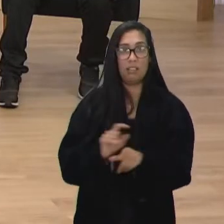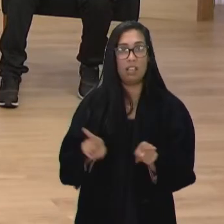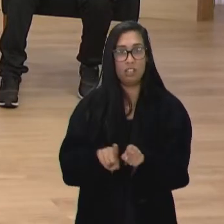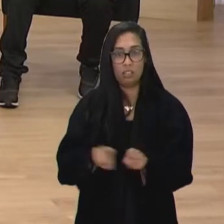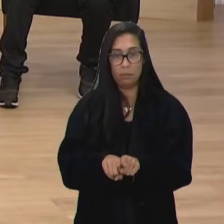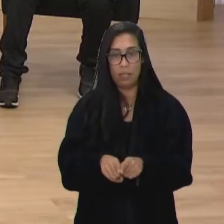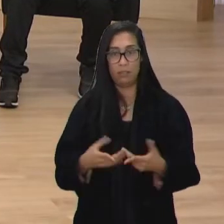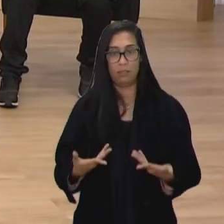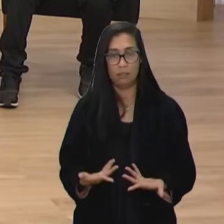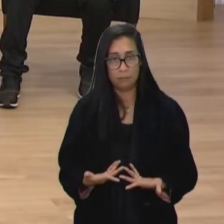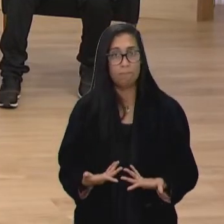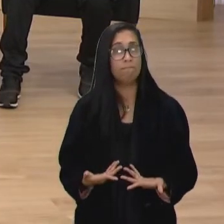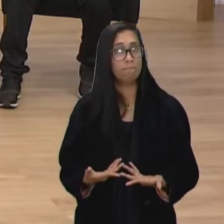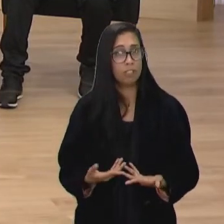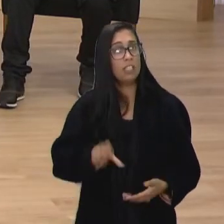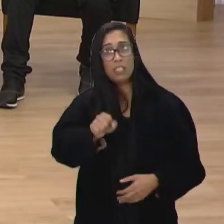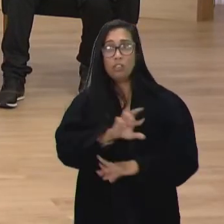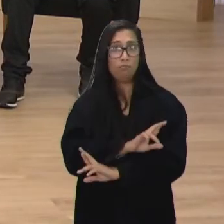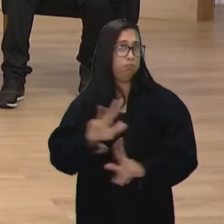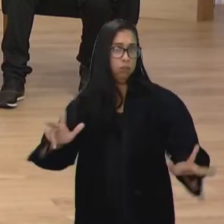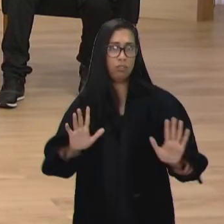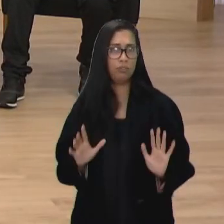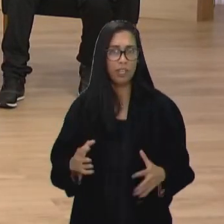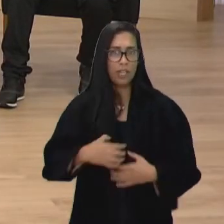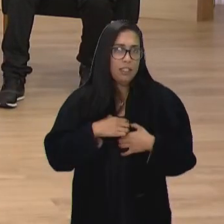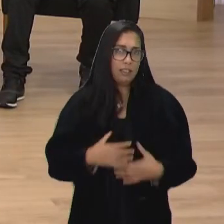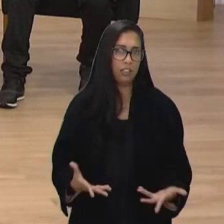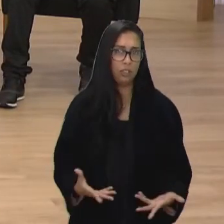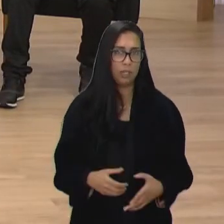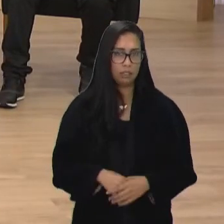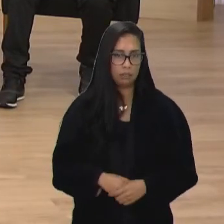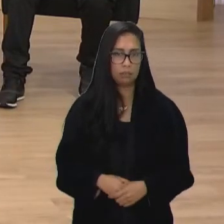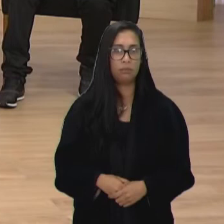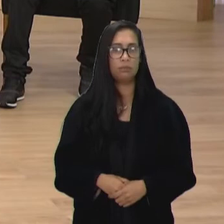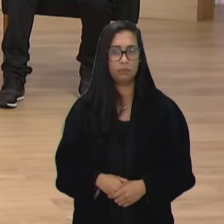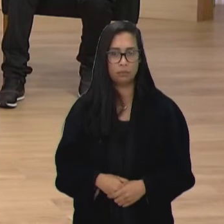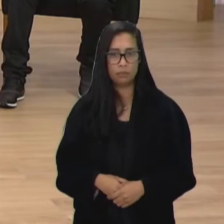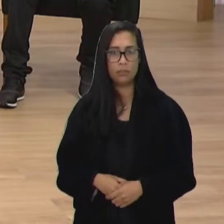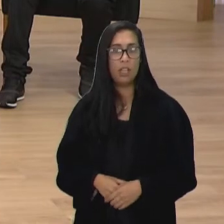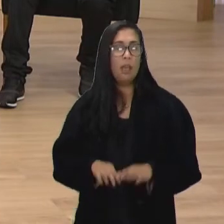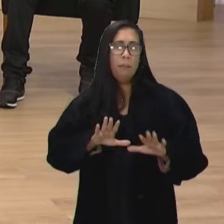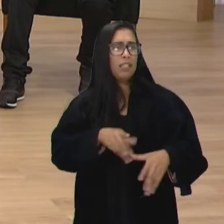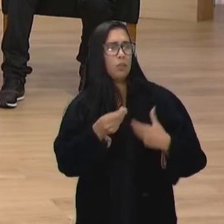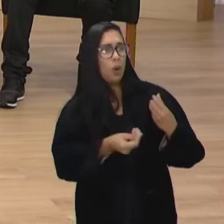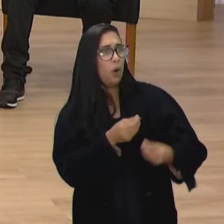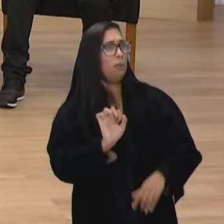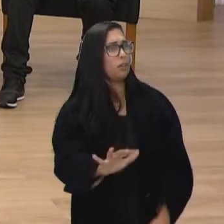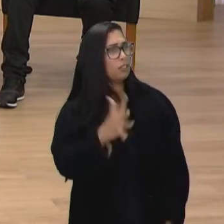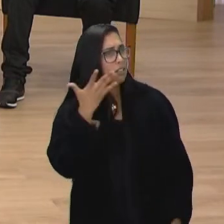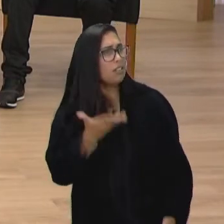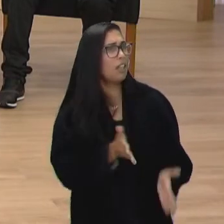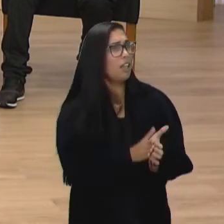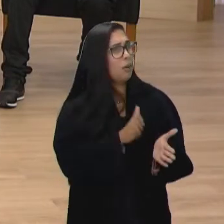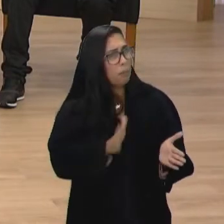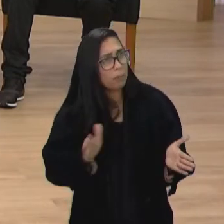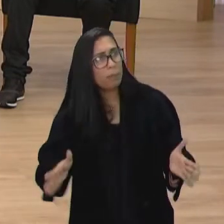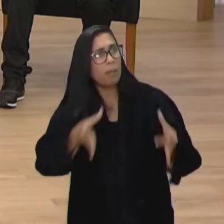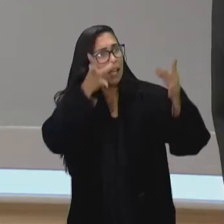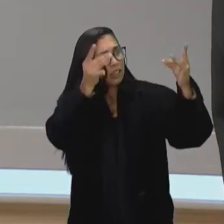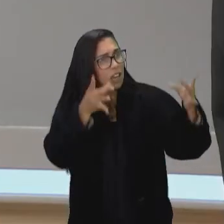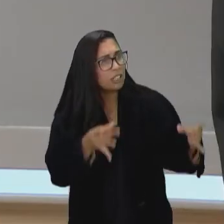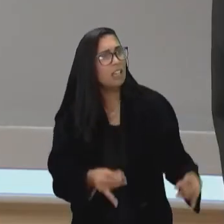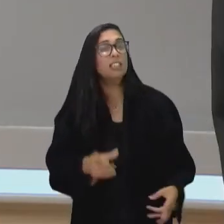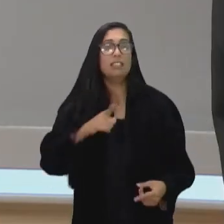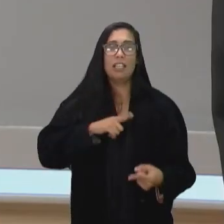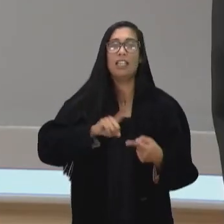Foi diferente. Mais algum comentário? Mas e o que aconteceu na história? Como que começou a jornada de vocês? Tem a